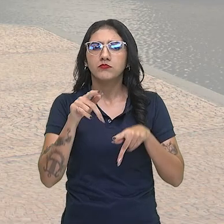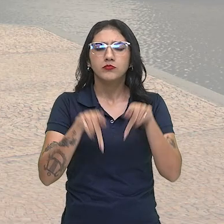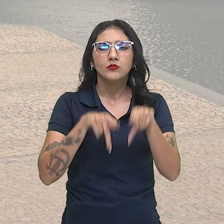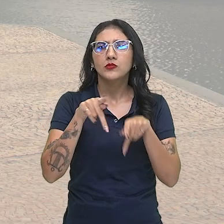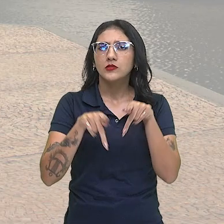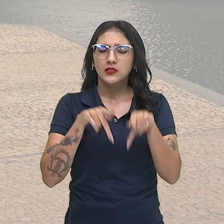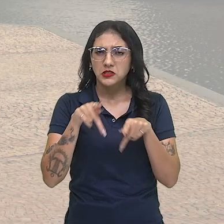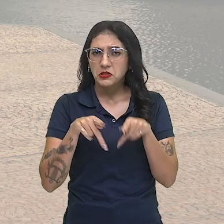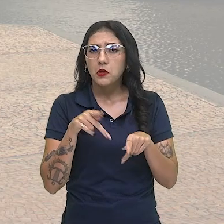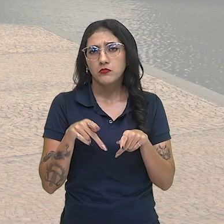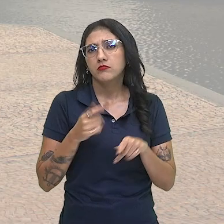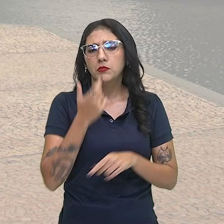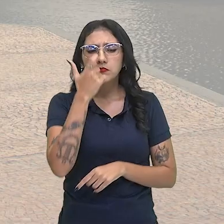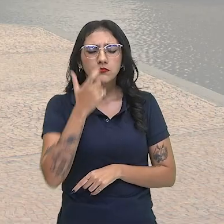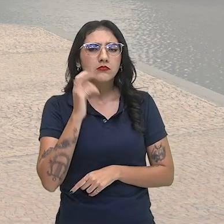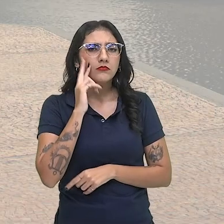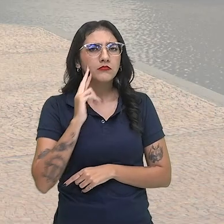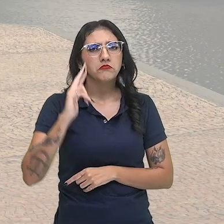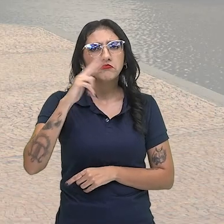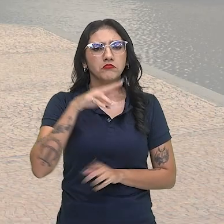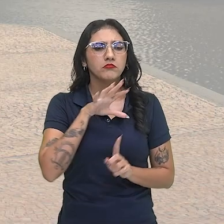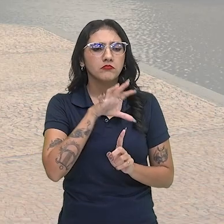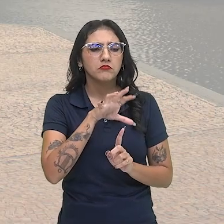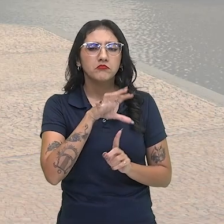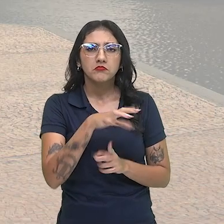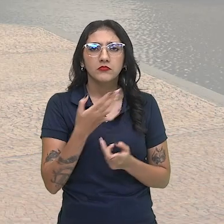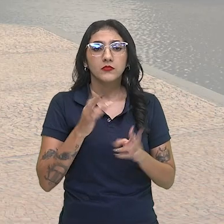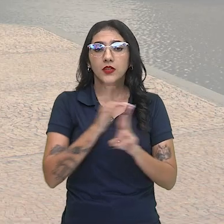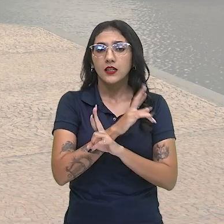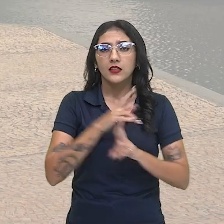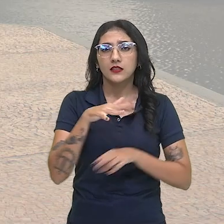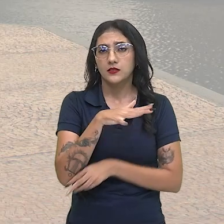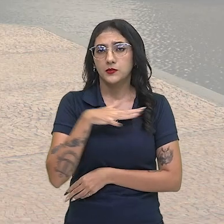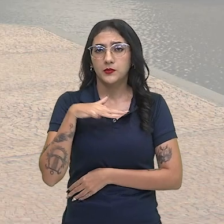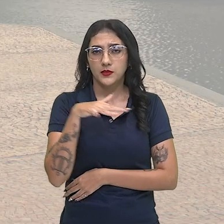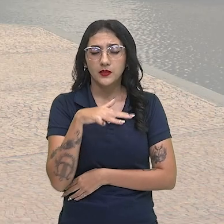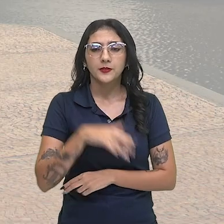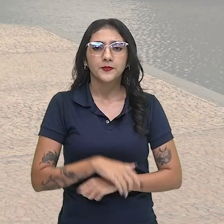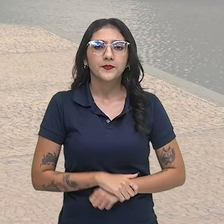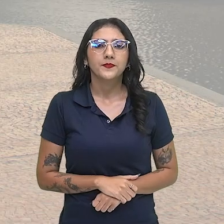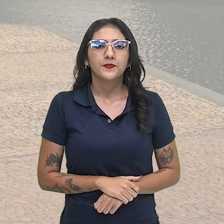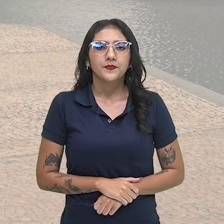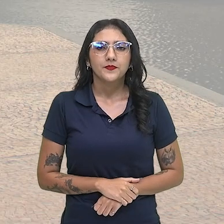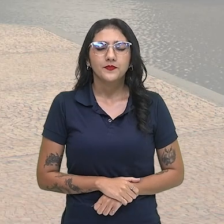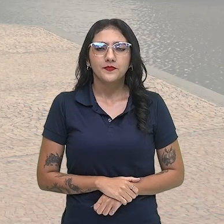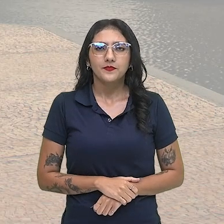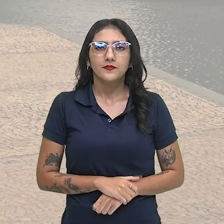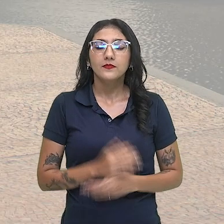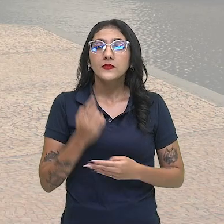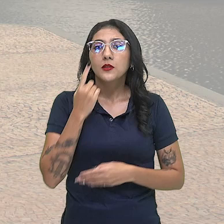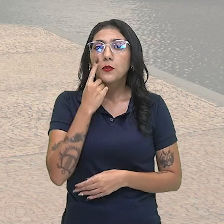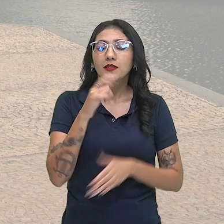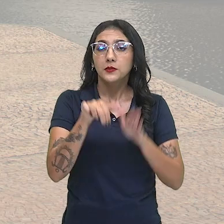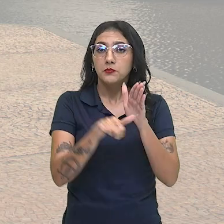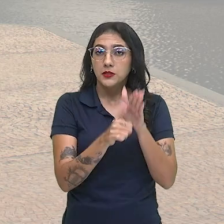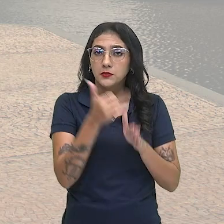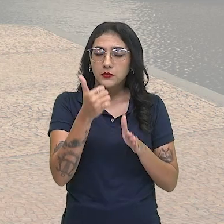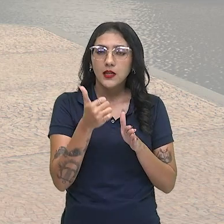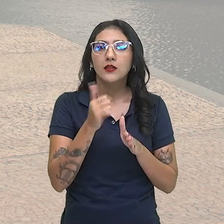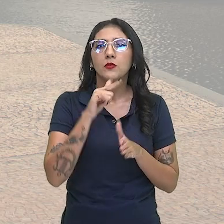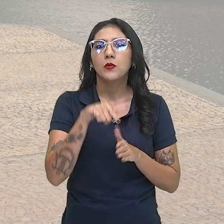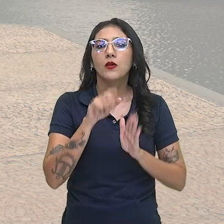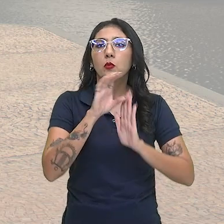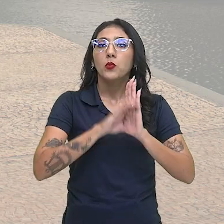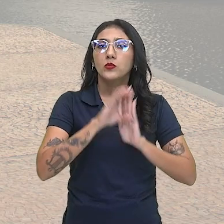de outras pessoas, numa determinada relação social. Então, nós vamos trabalhar o primeiro conceito, que é o conceito de poder. Estamos